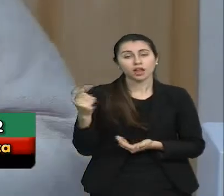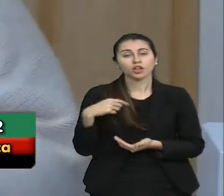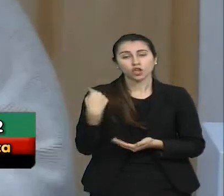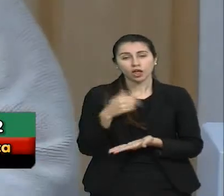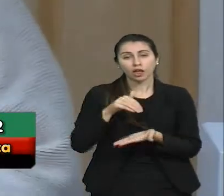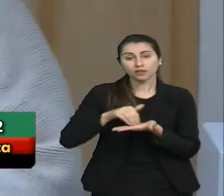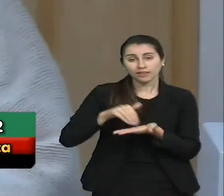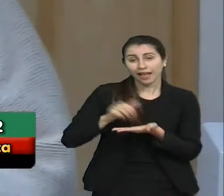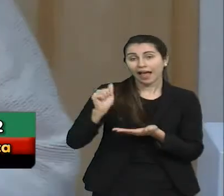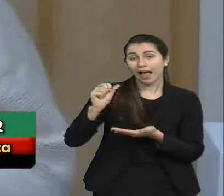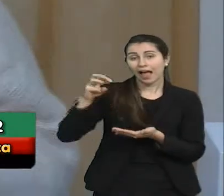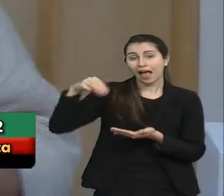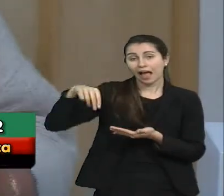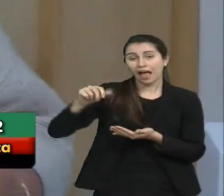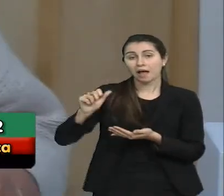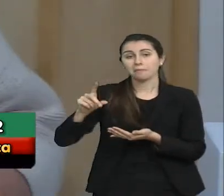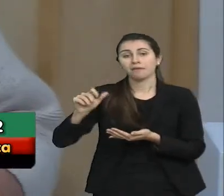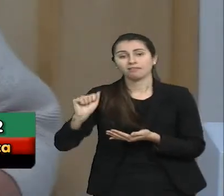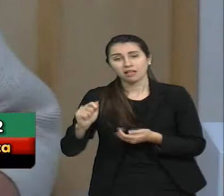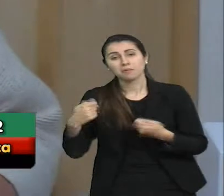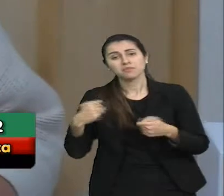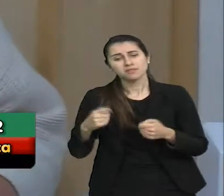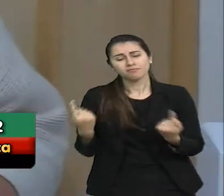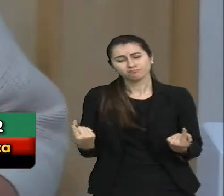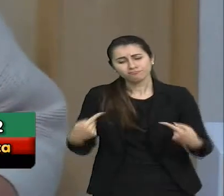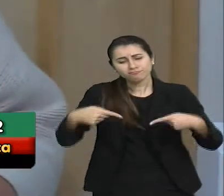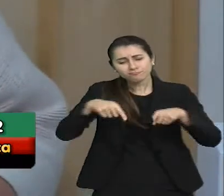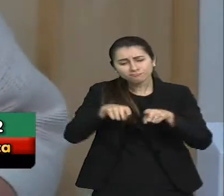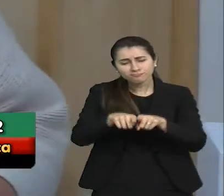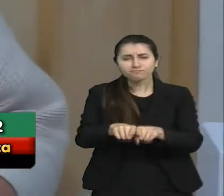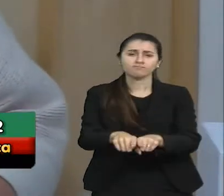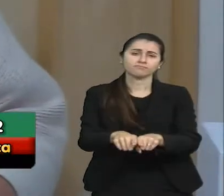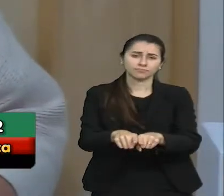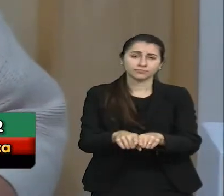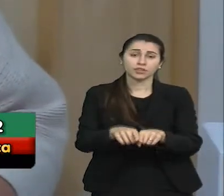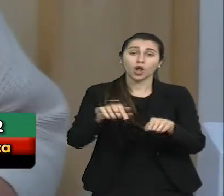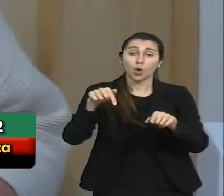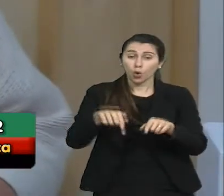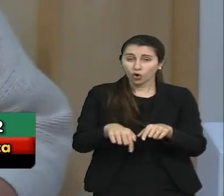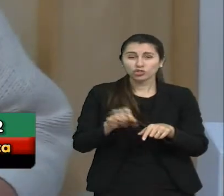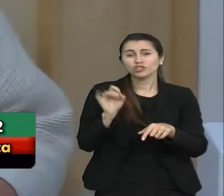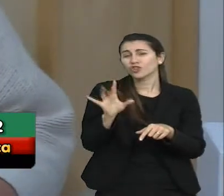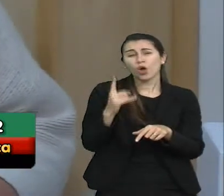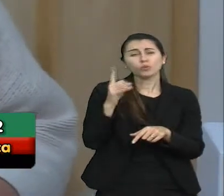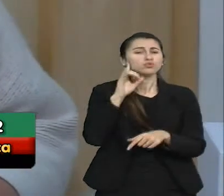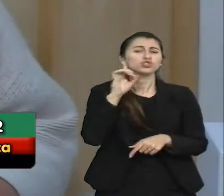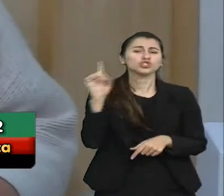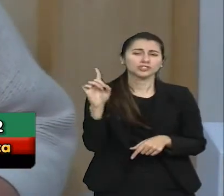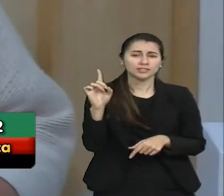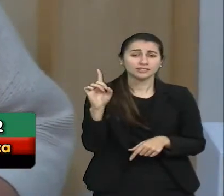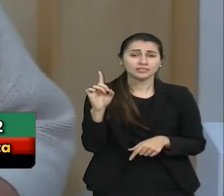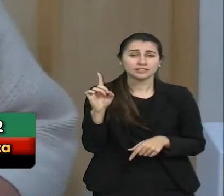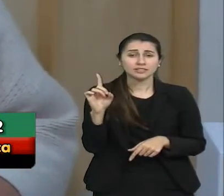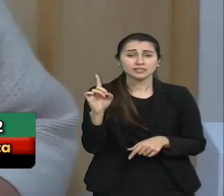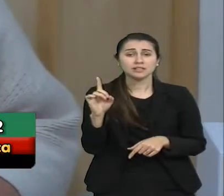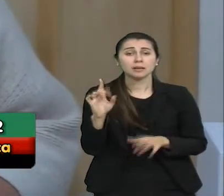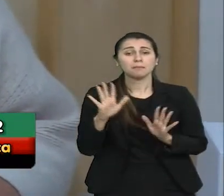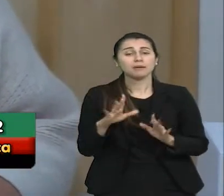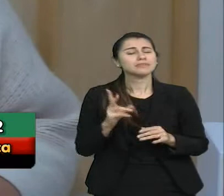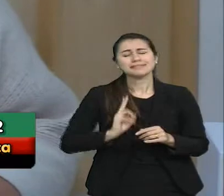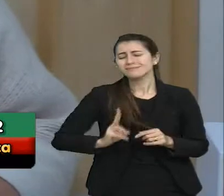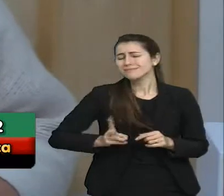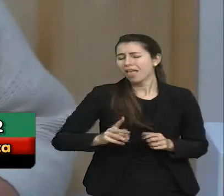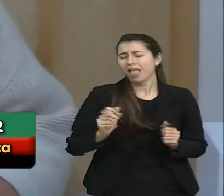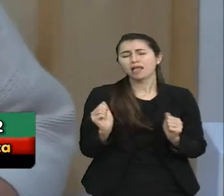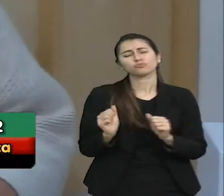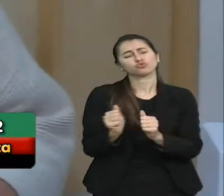sempre coloca, é que venha caminhar mais próximo. Hoje é só mais um dia que estamos aqui, porque nós estamos sempre juntos